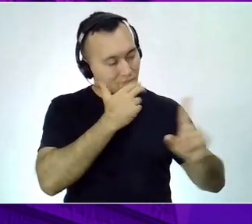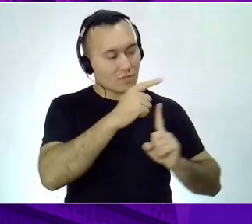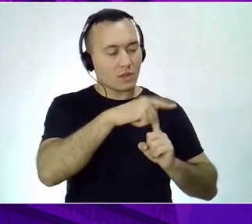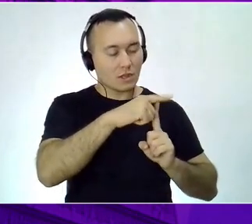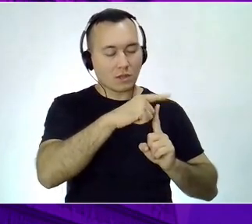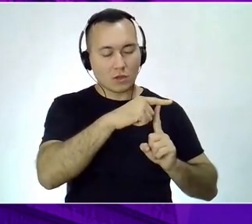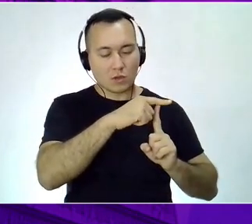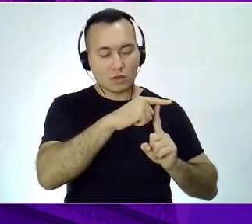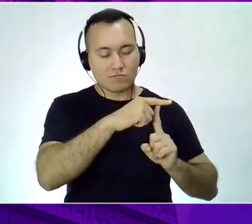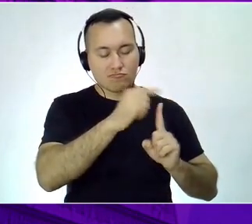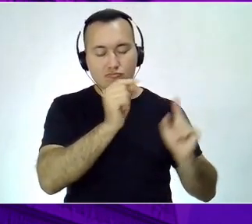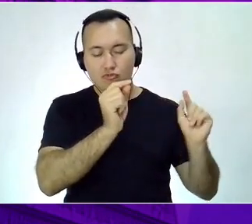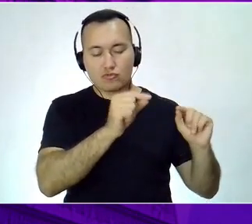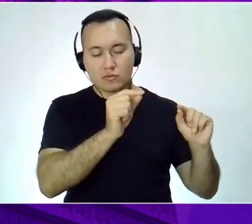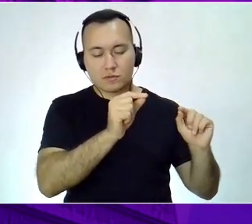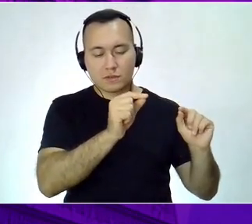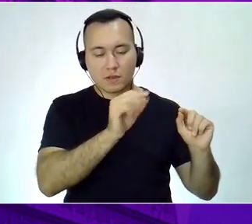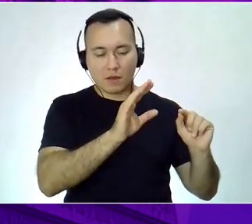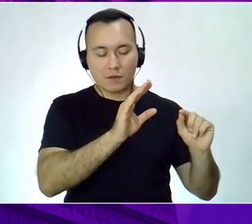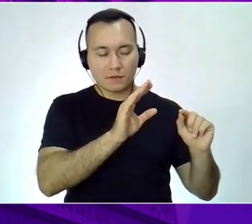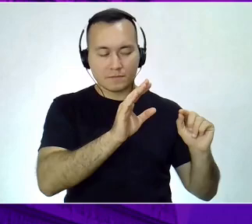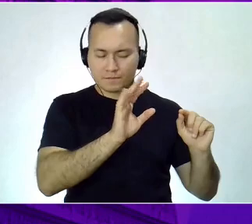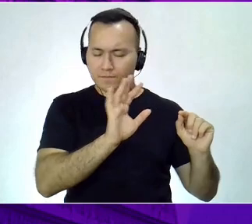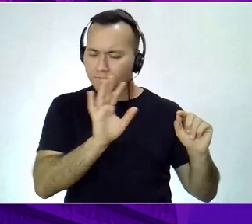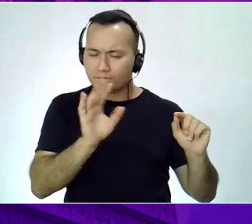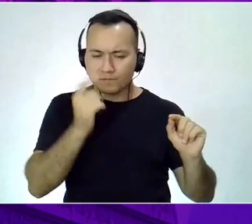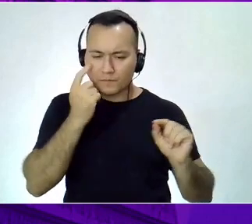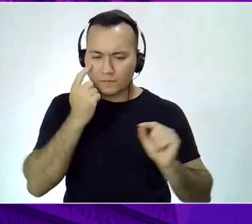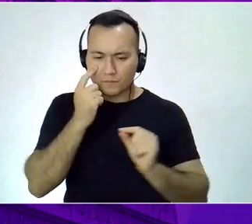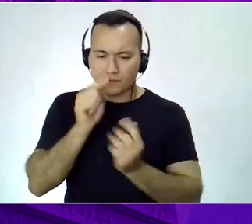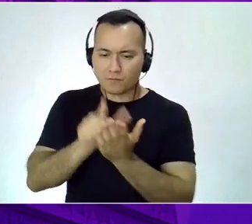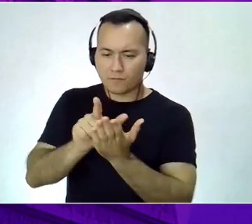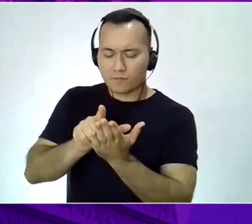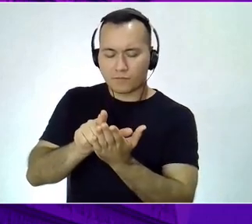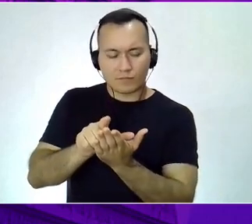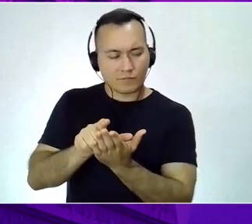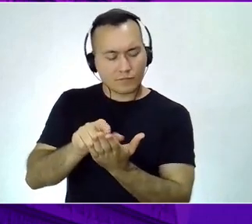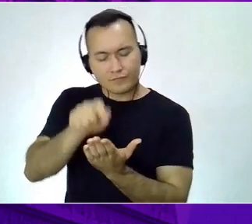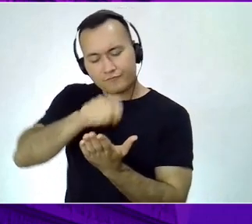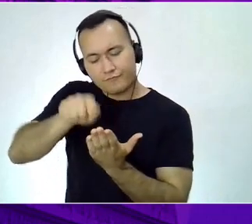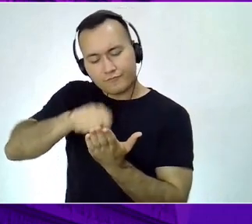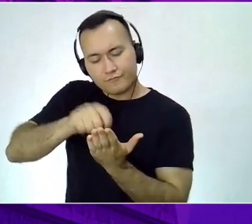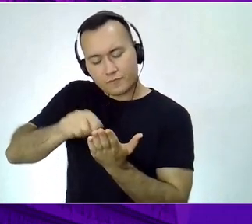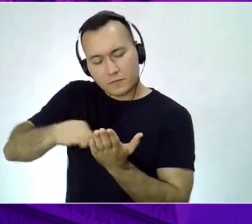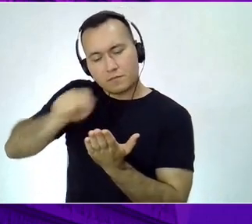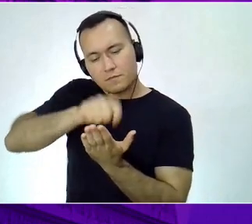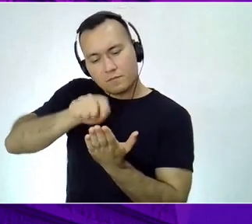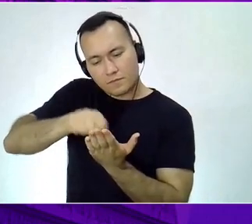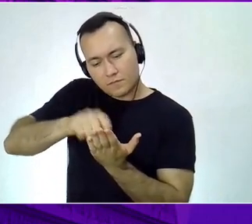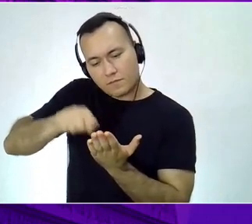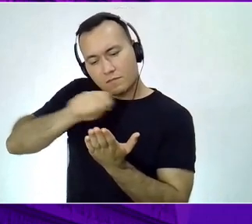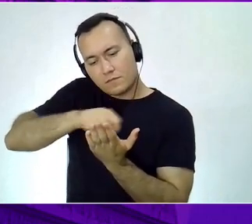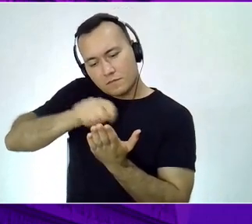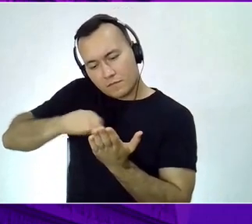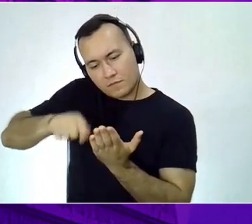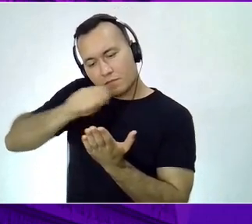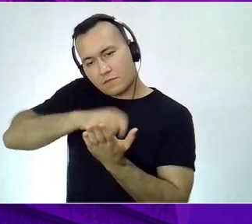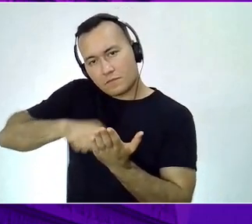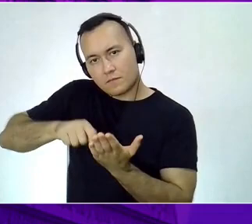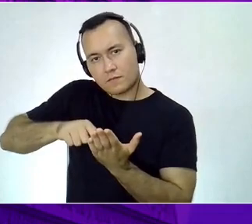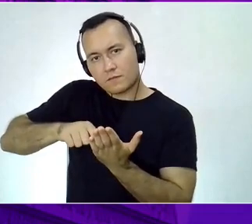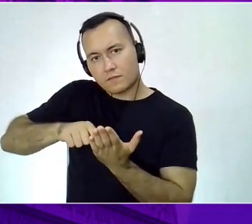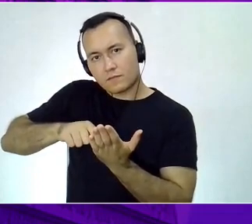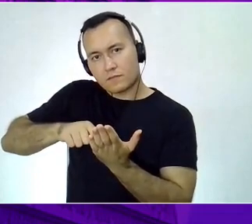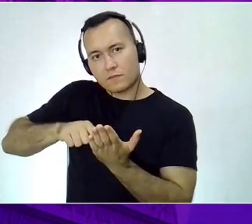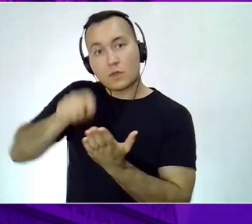o texto que substituiria esse gráfico no material de vocês. Nos slides, no relatório, no dashboard, qualquer que